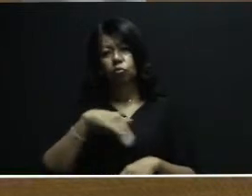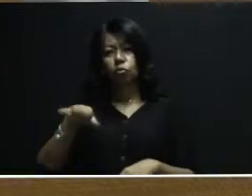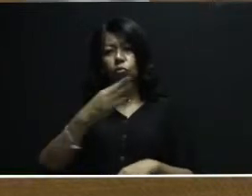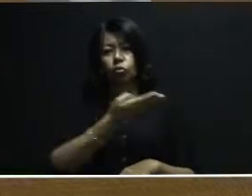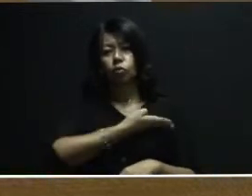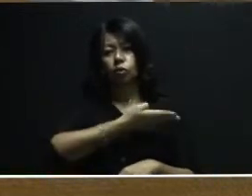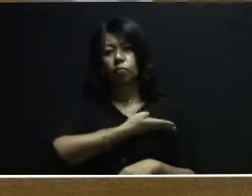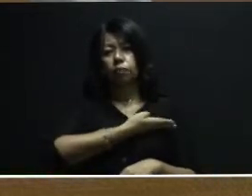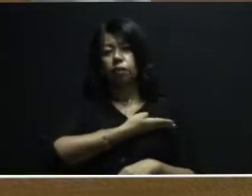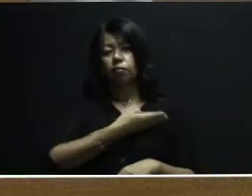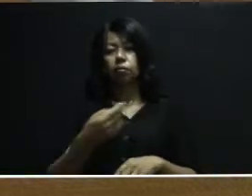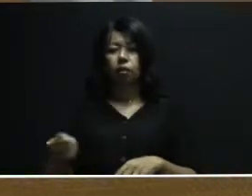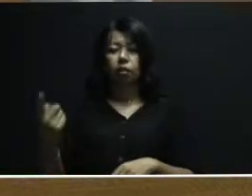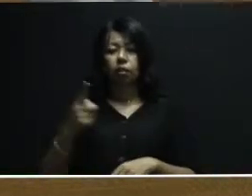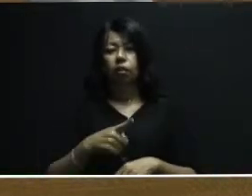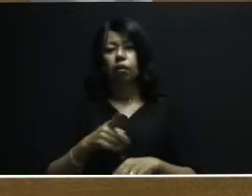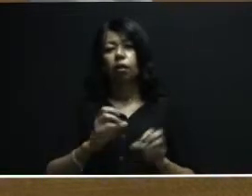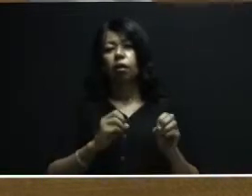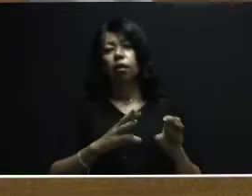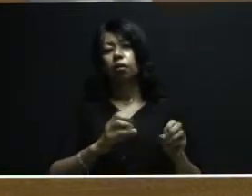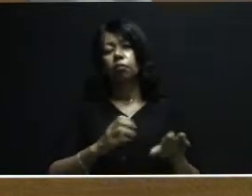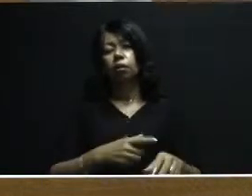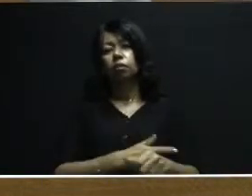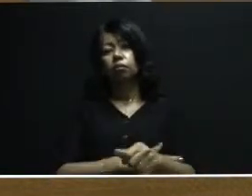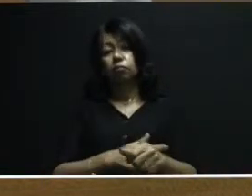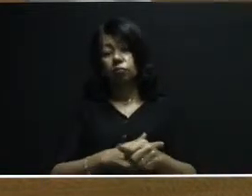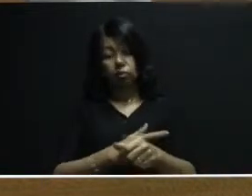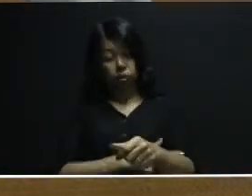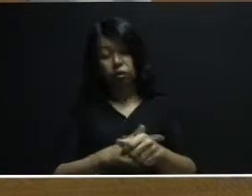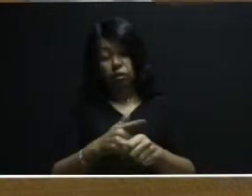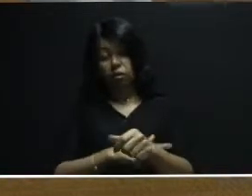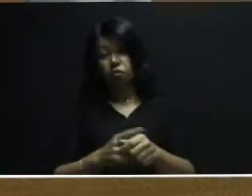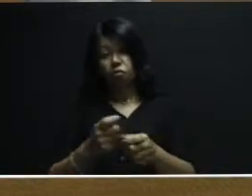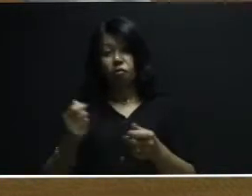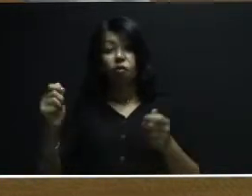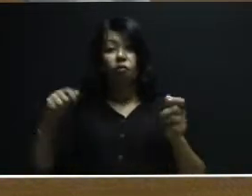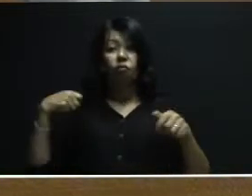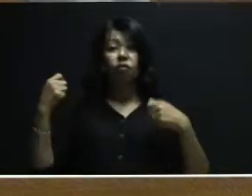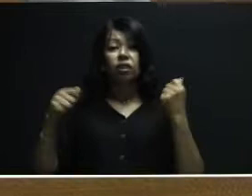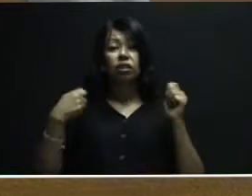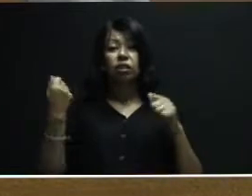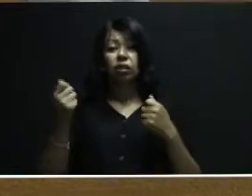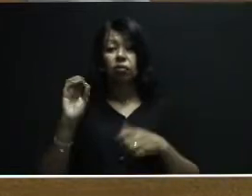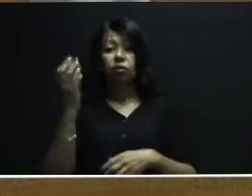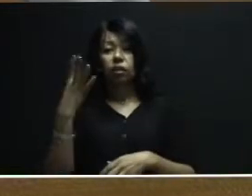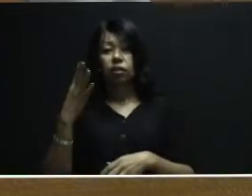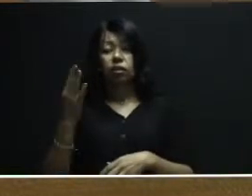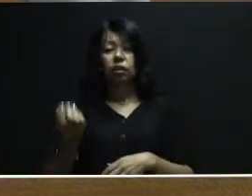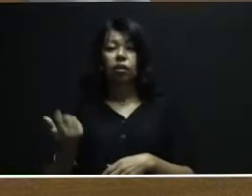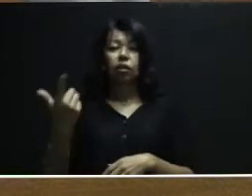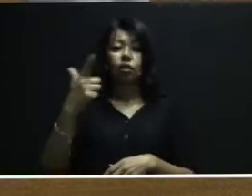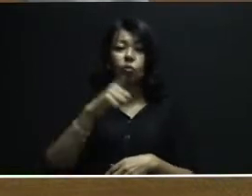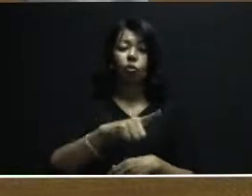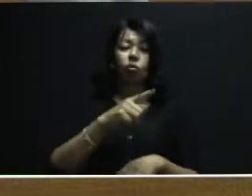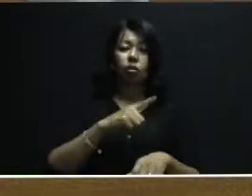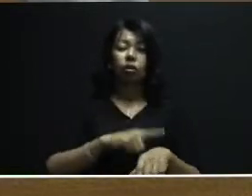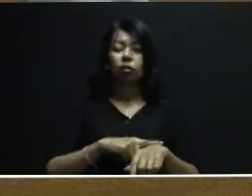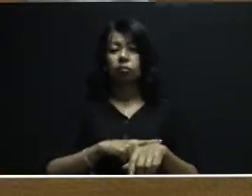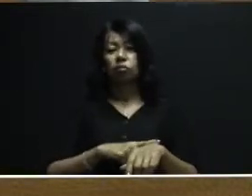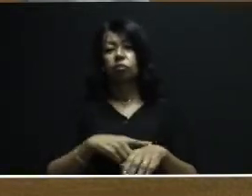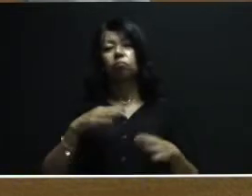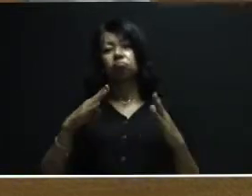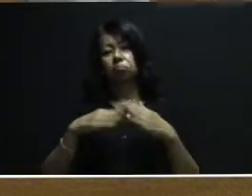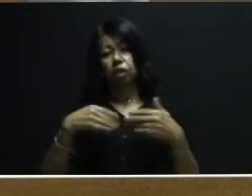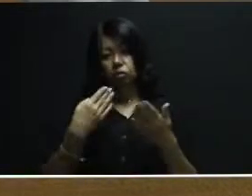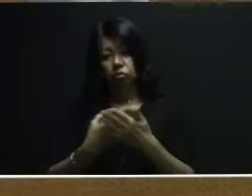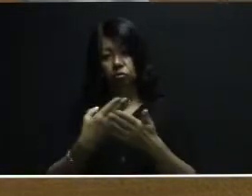aqui, a educação física era feita fora do período de aula. Ele estudava de manhã,